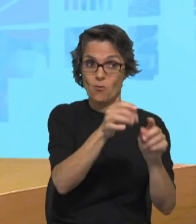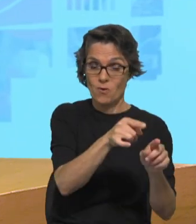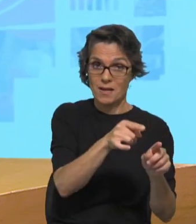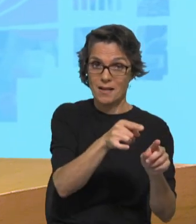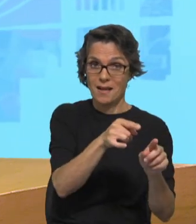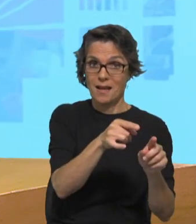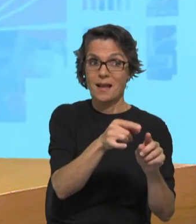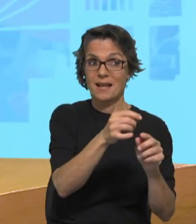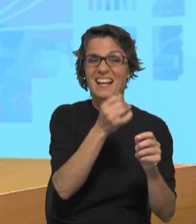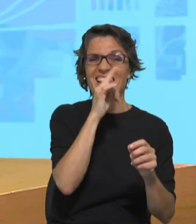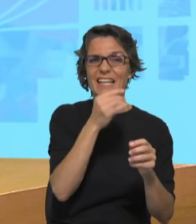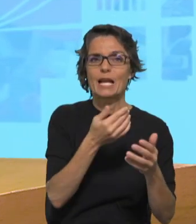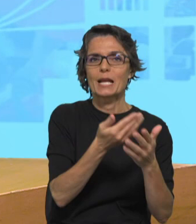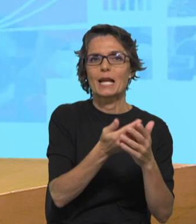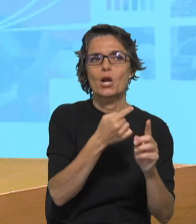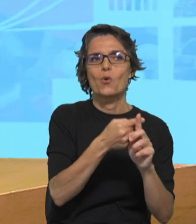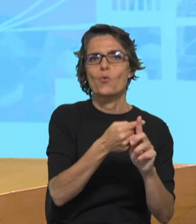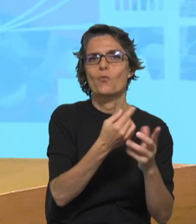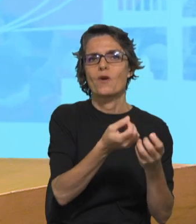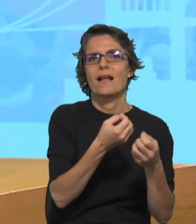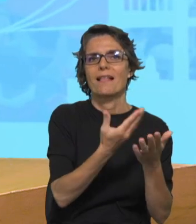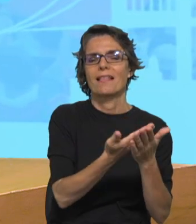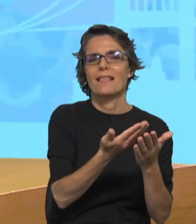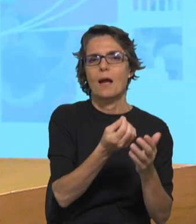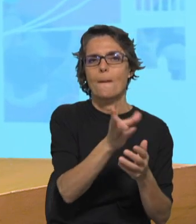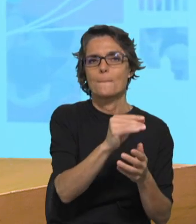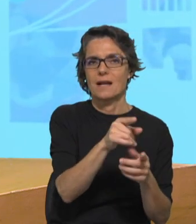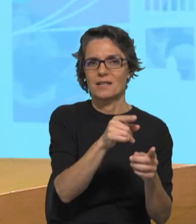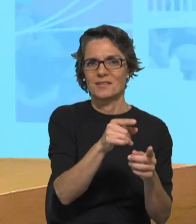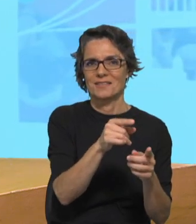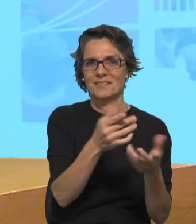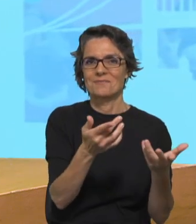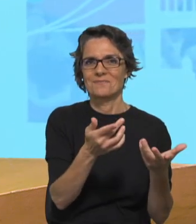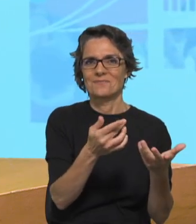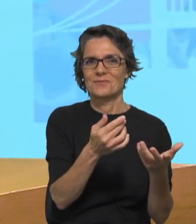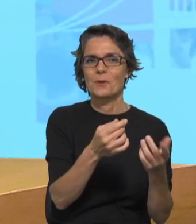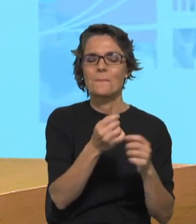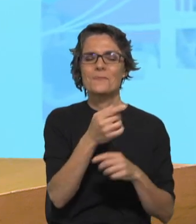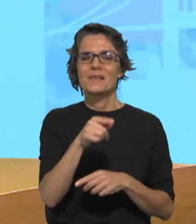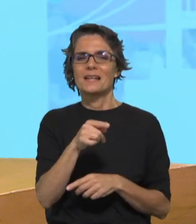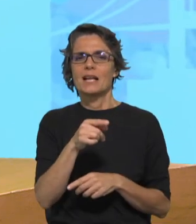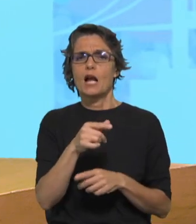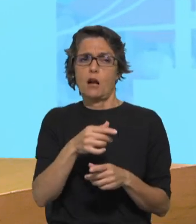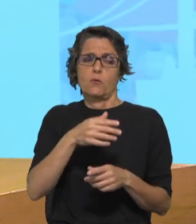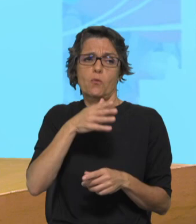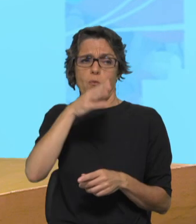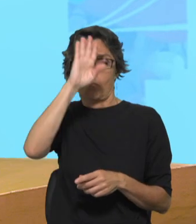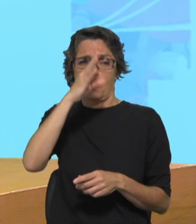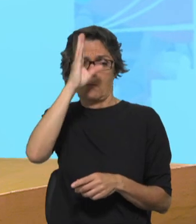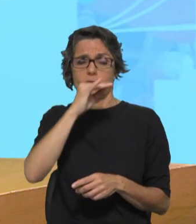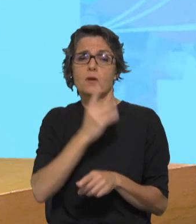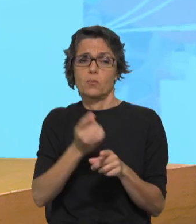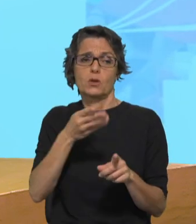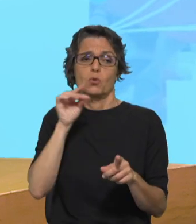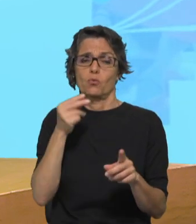evangelizando, aquele a quem se ensina a missão. E eu costumo brincar dizendo, bem, o Papa não sabe porque nunca foi missionário, mas eu sei